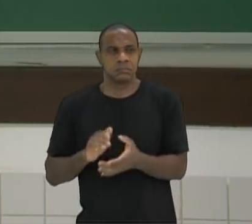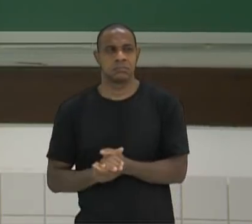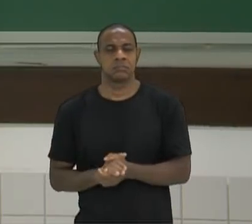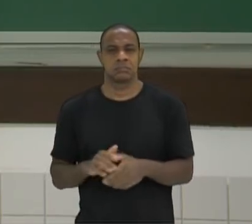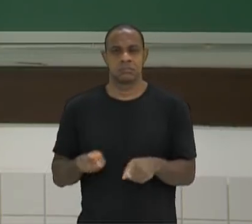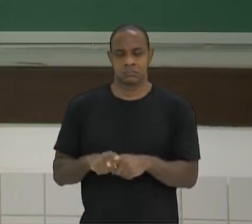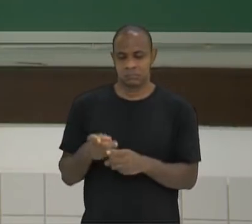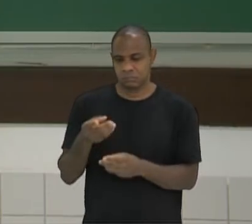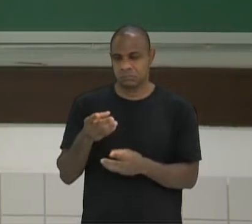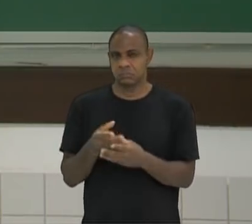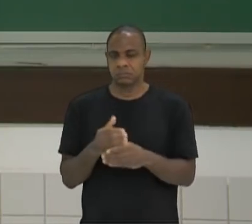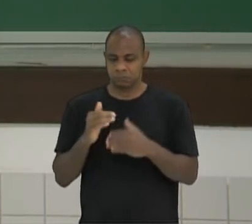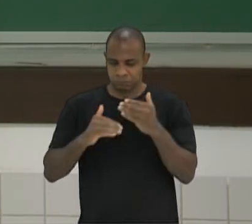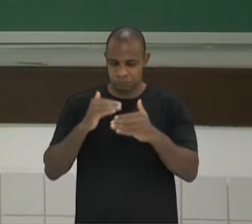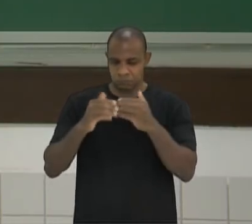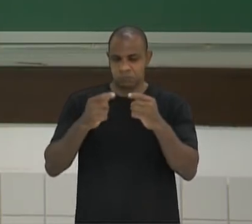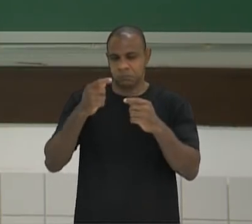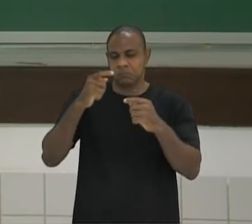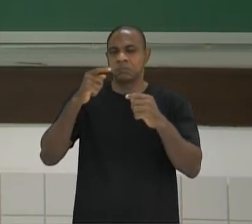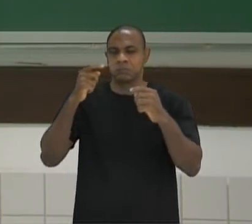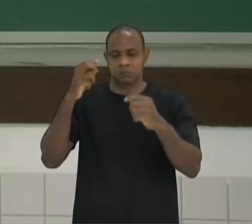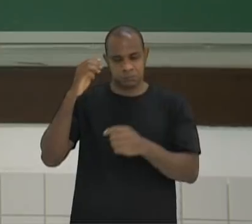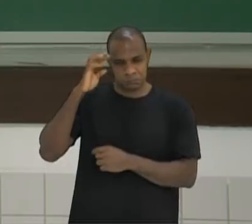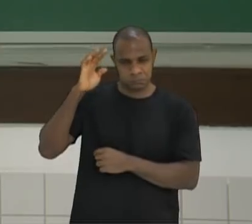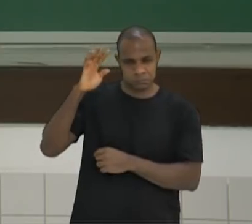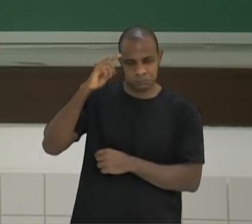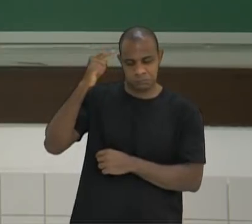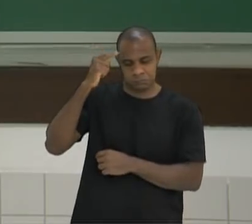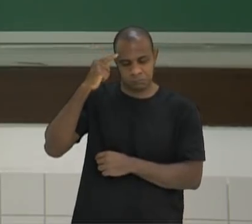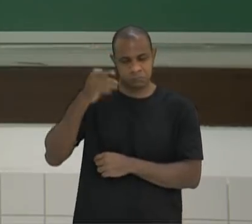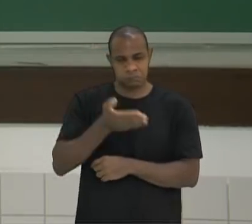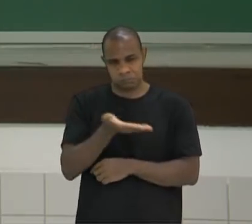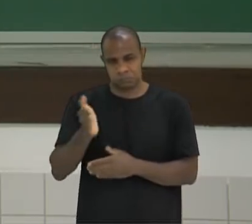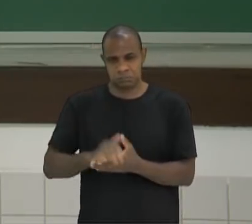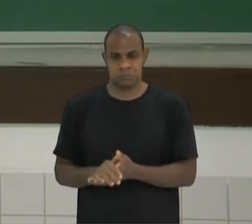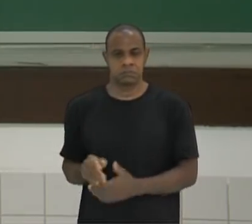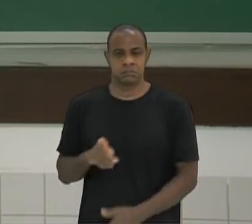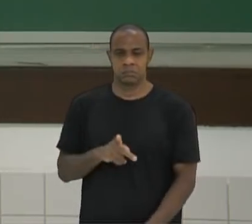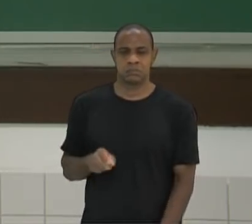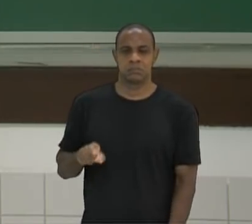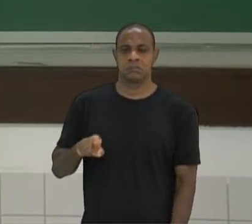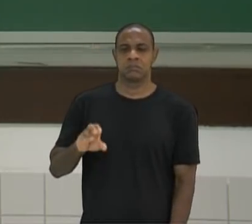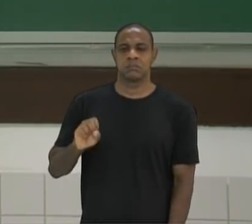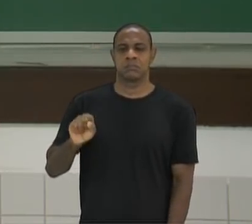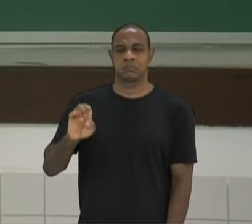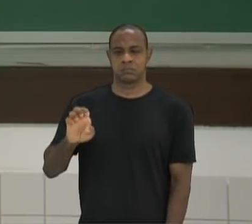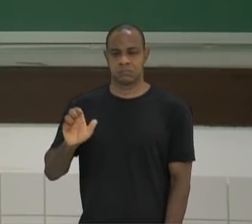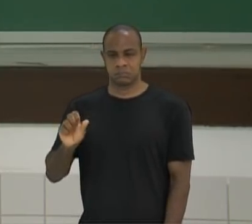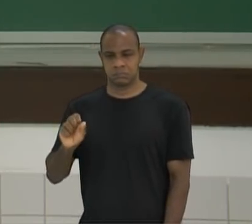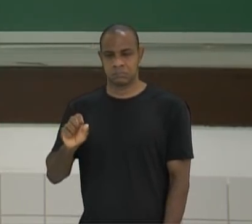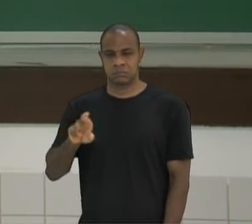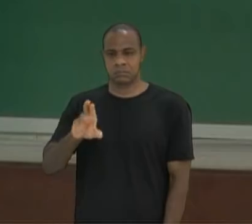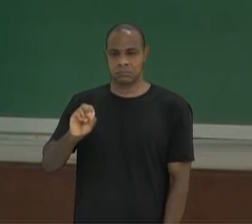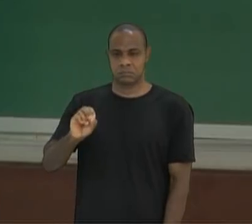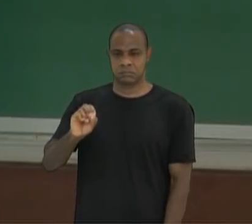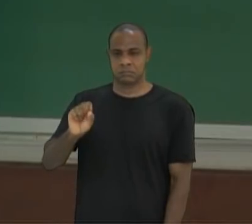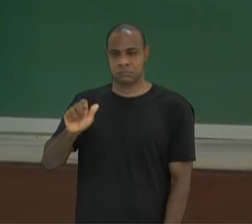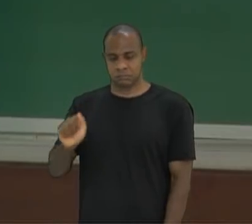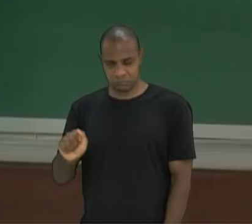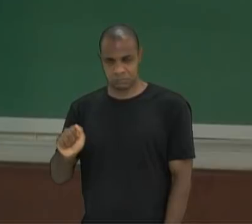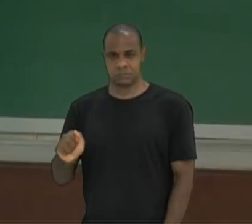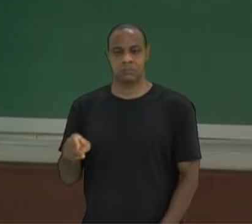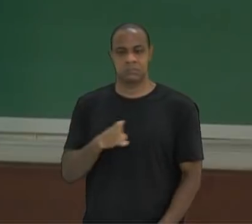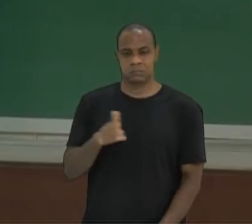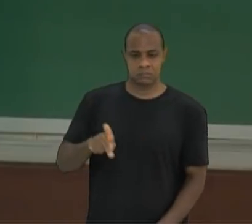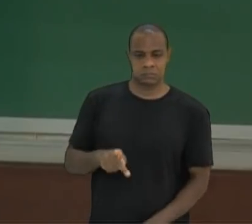intelecto de vocês. Parabéns por estarem aí acompanhando. Eu sou a professora Rosa Helena Bueno, trouxe aqui alguns